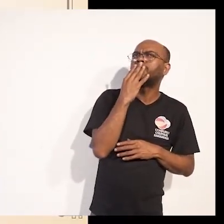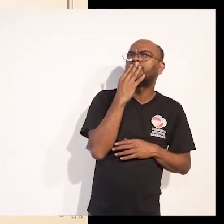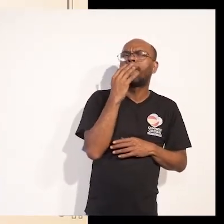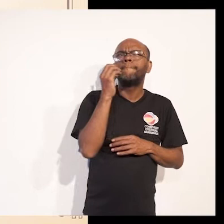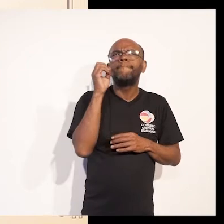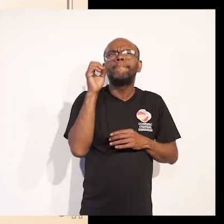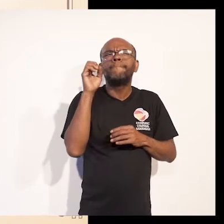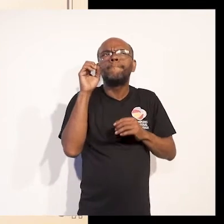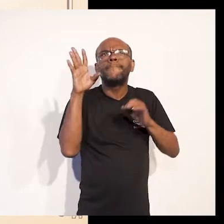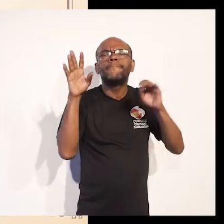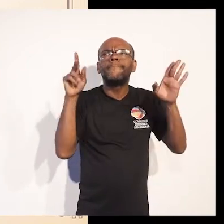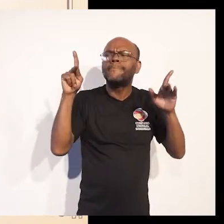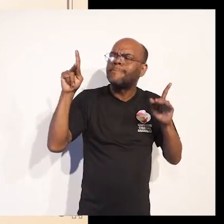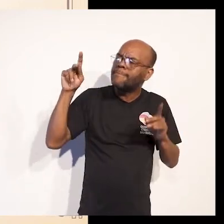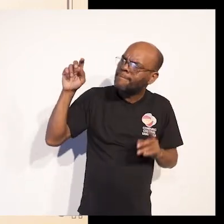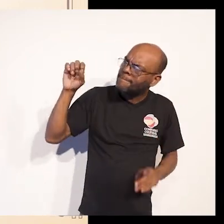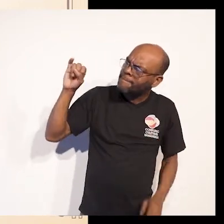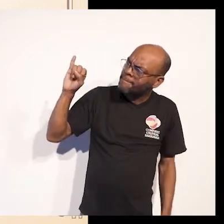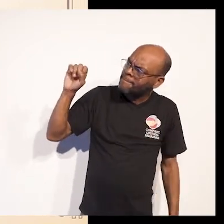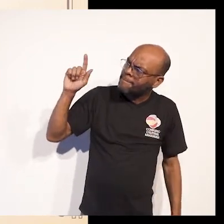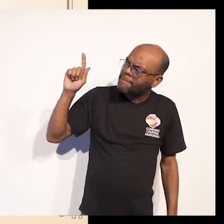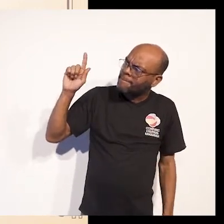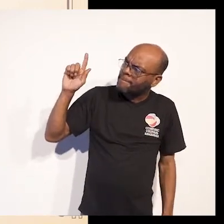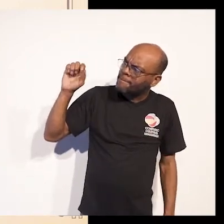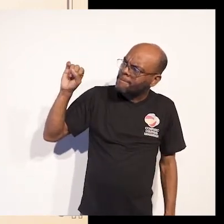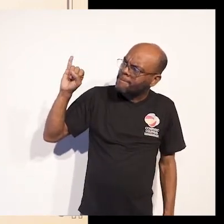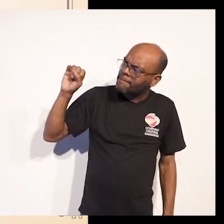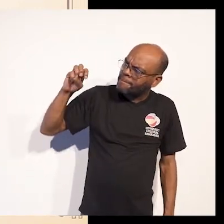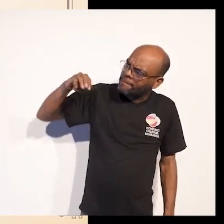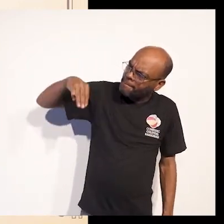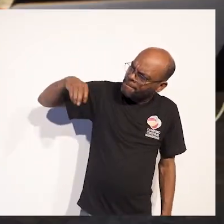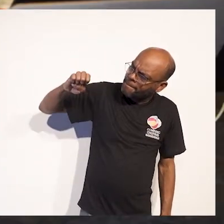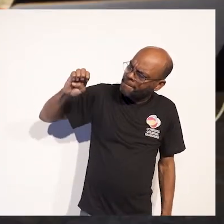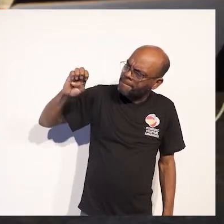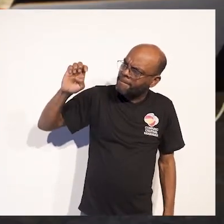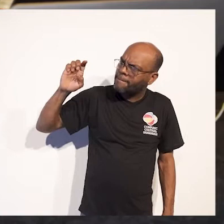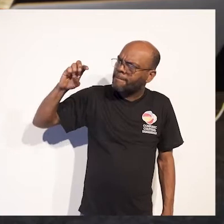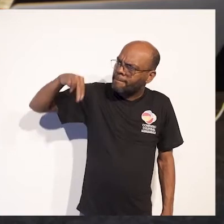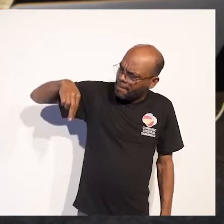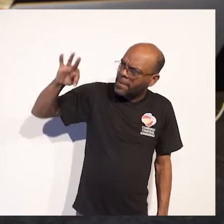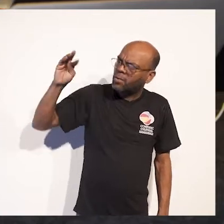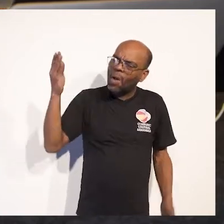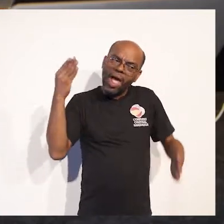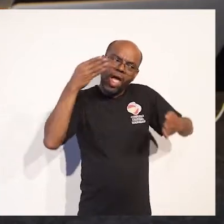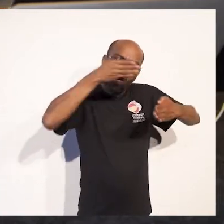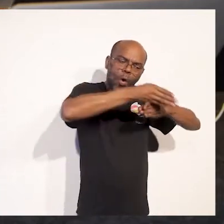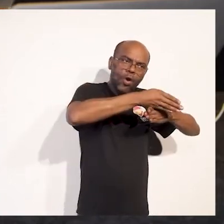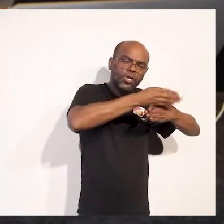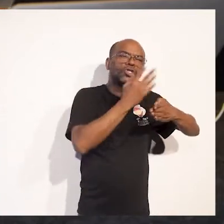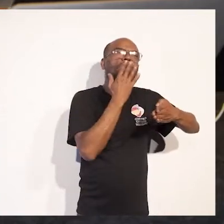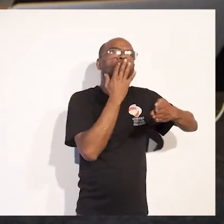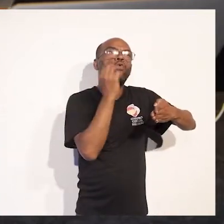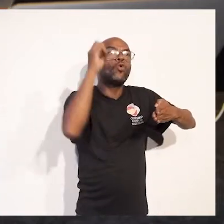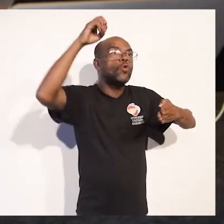pigmento transparentes, que são cores que a luz perpassa por ela. Um exemplo